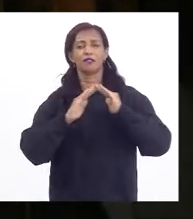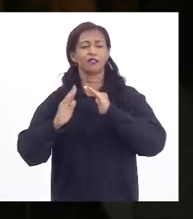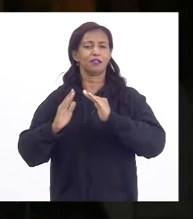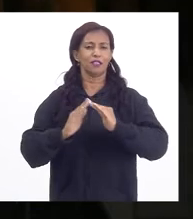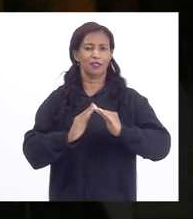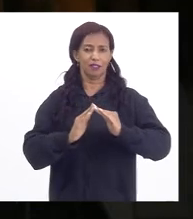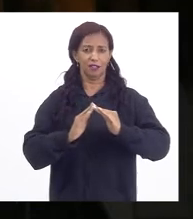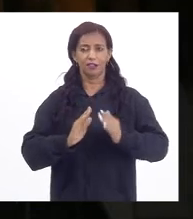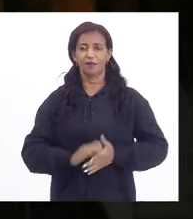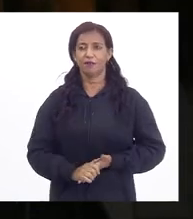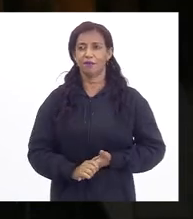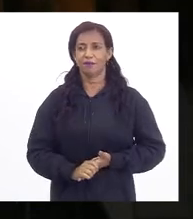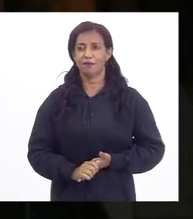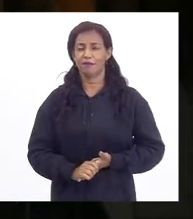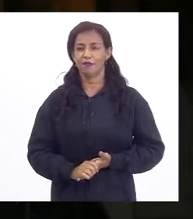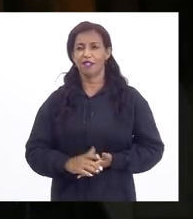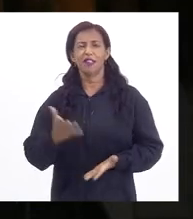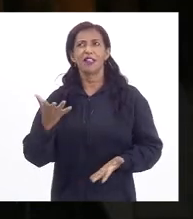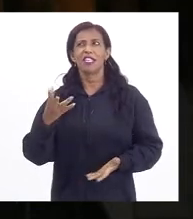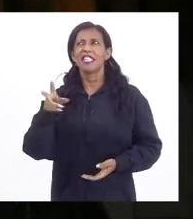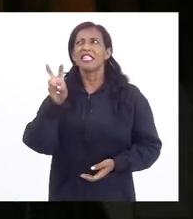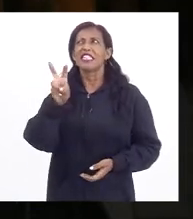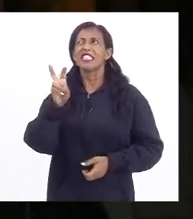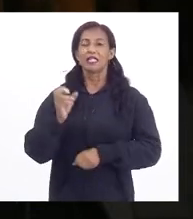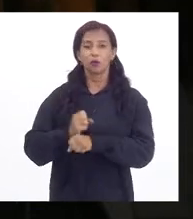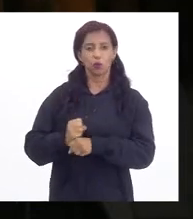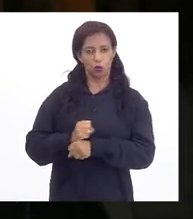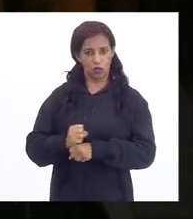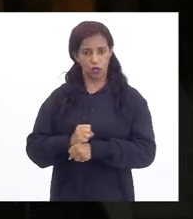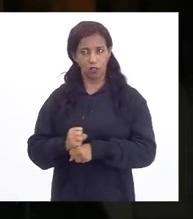em, salvo erro de memória, em 5 anos.